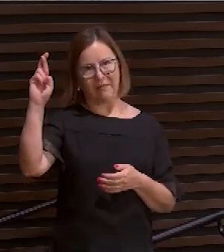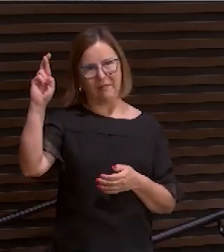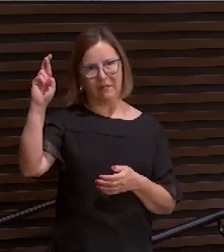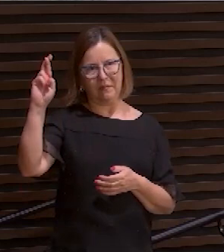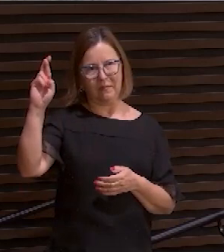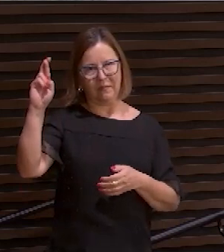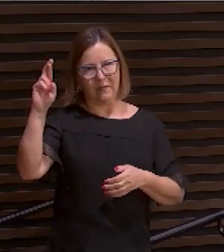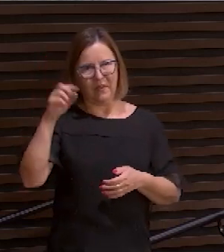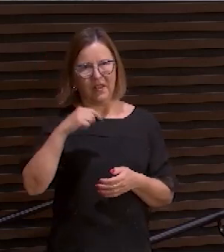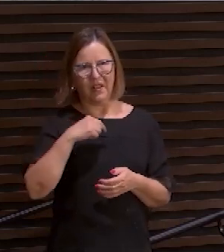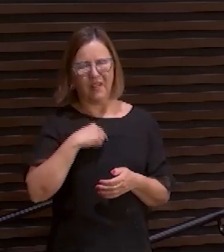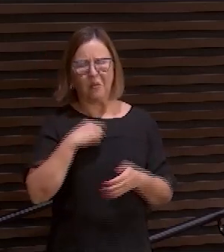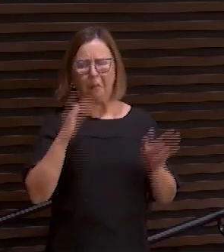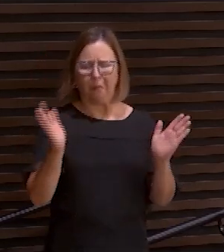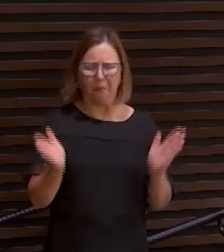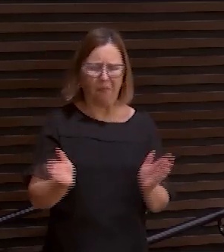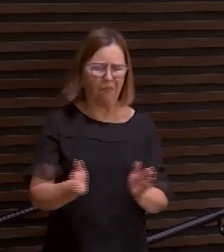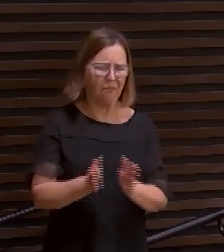sou um pobre,